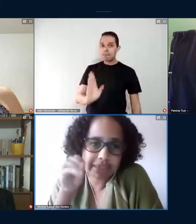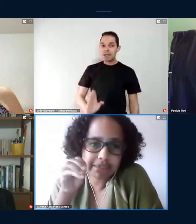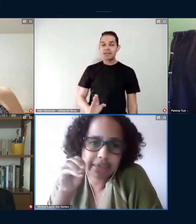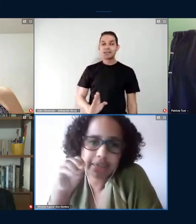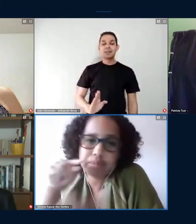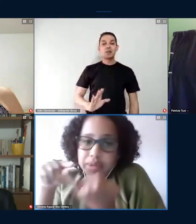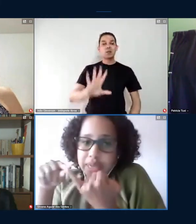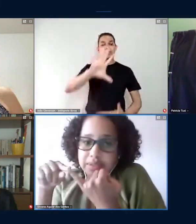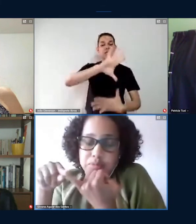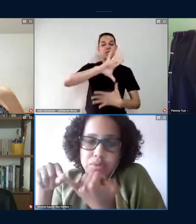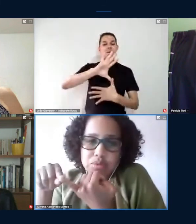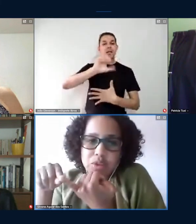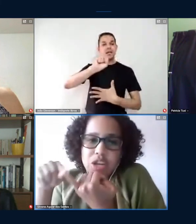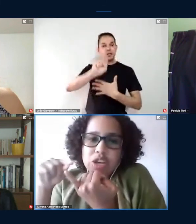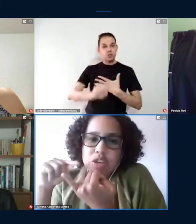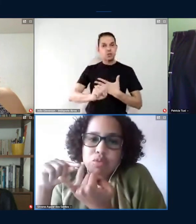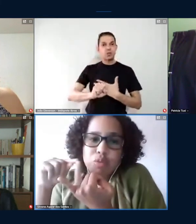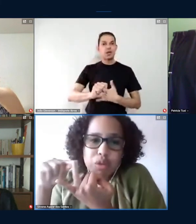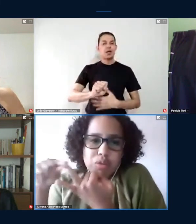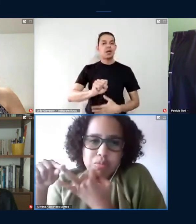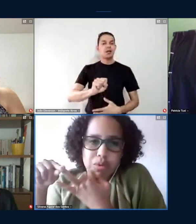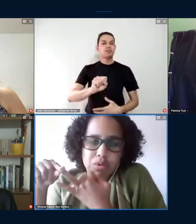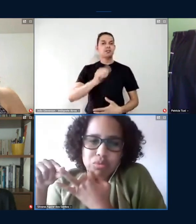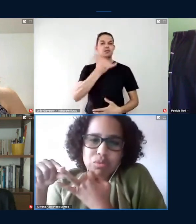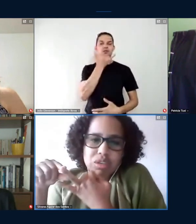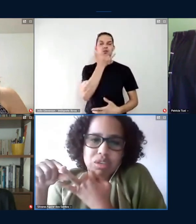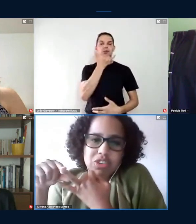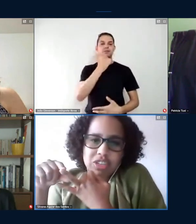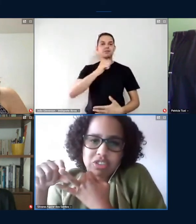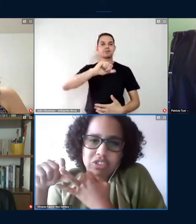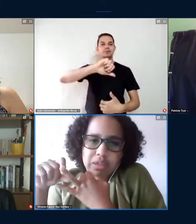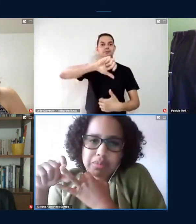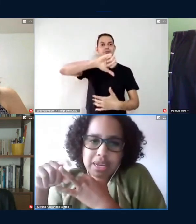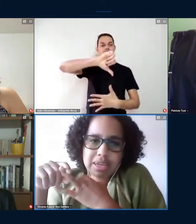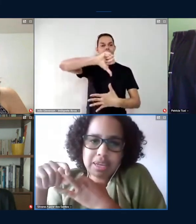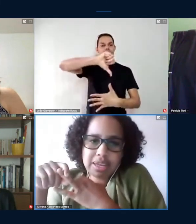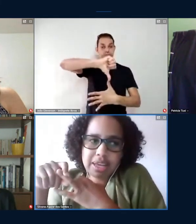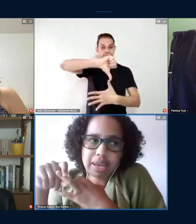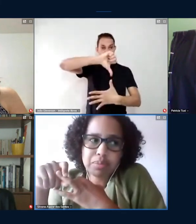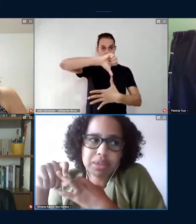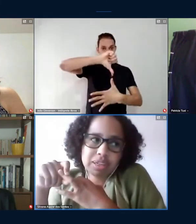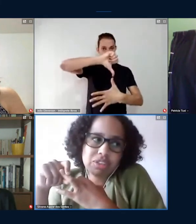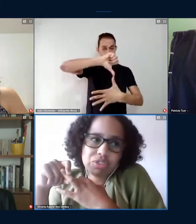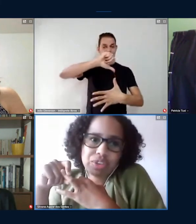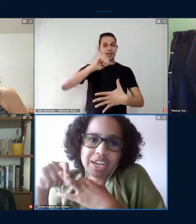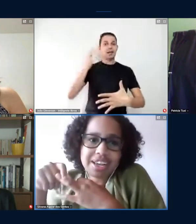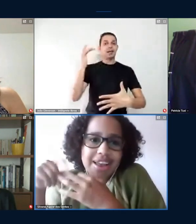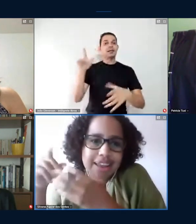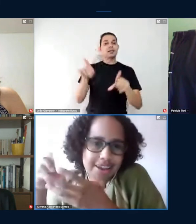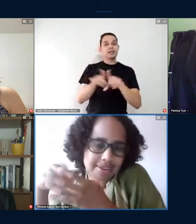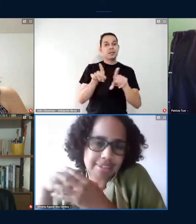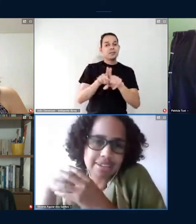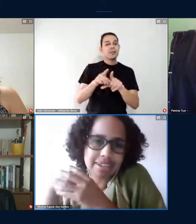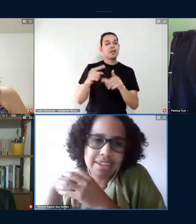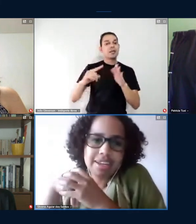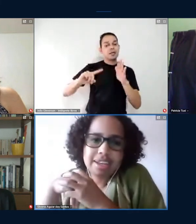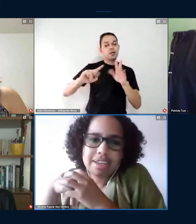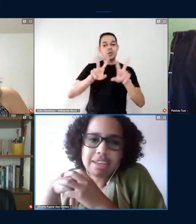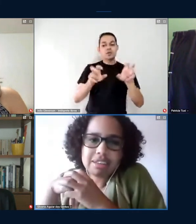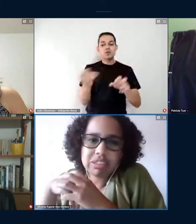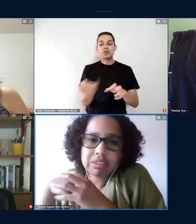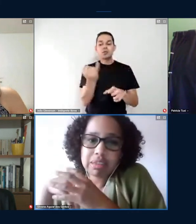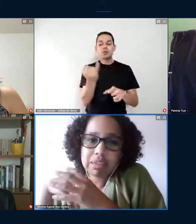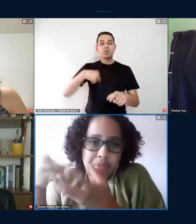para esse campo. Esse é um ponto. E um outro ponto que eu acho que a gente também é importante ficar em alerta, né,